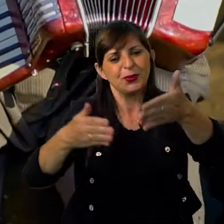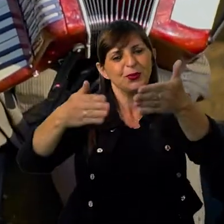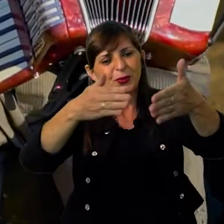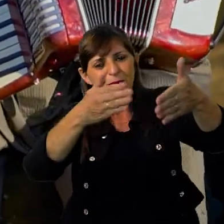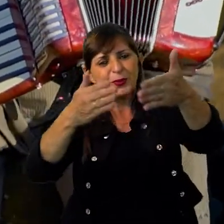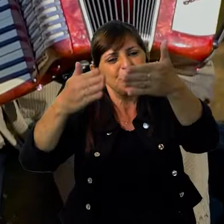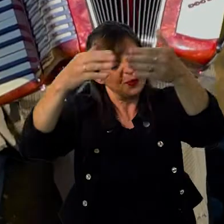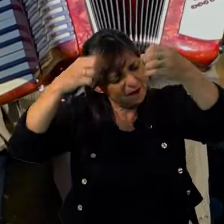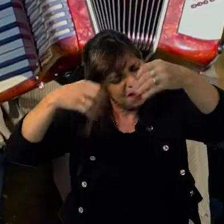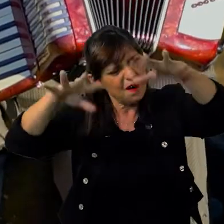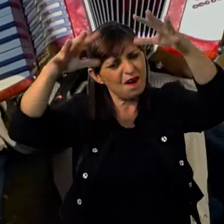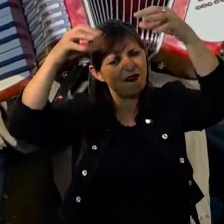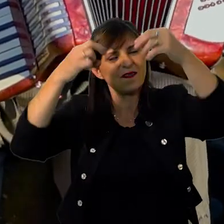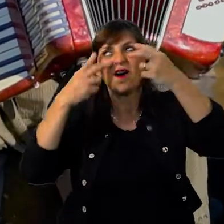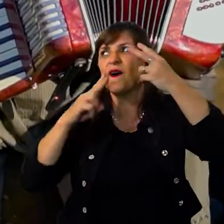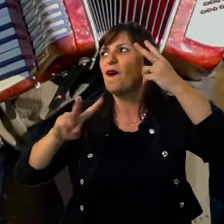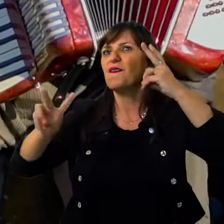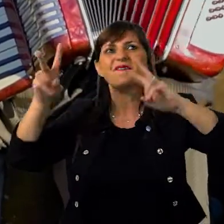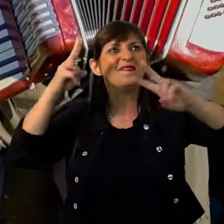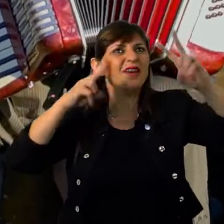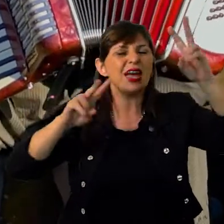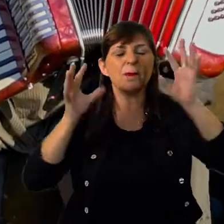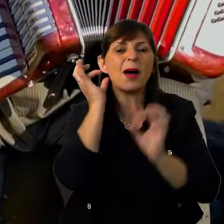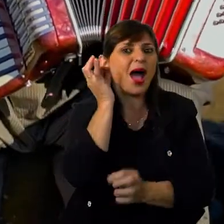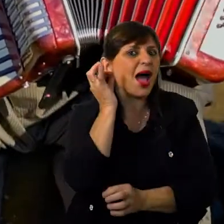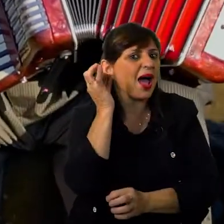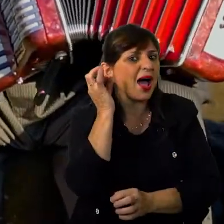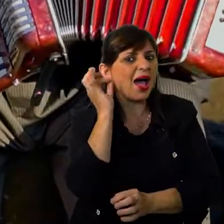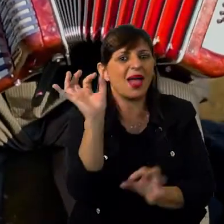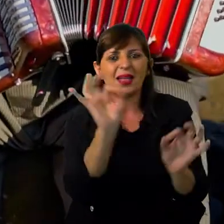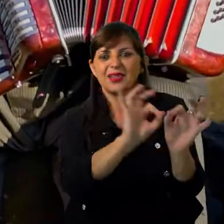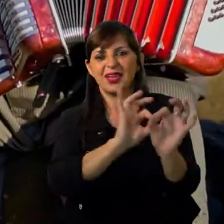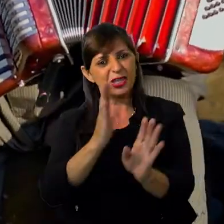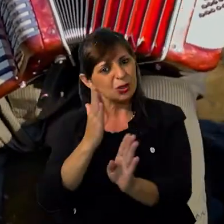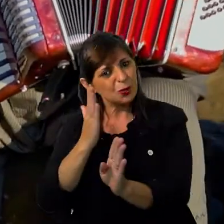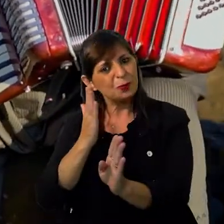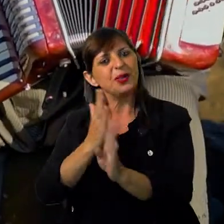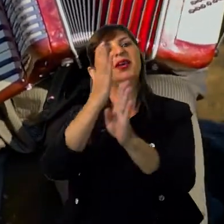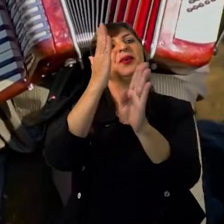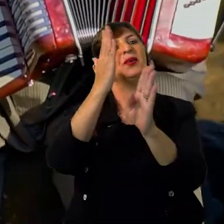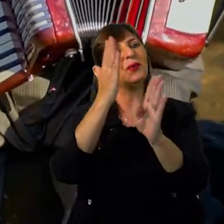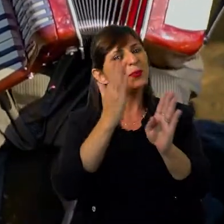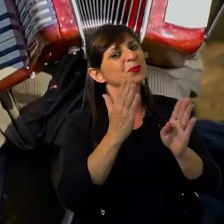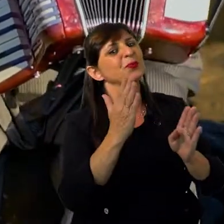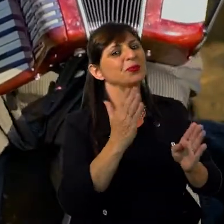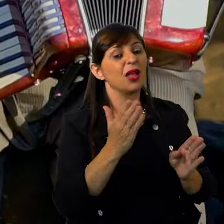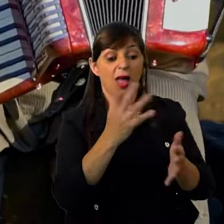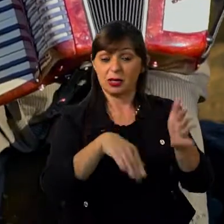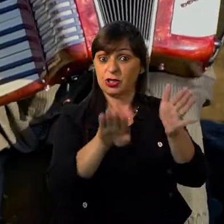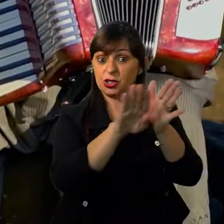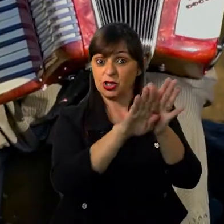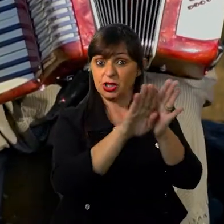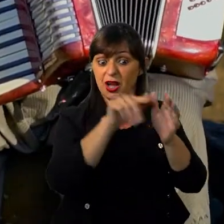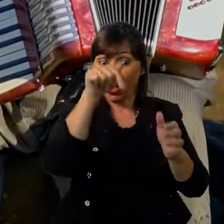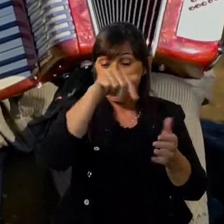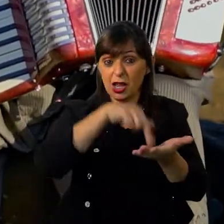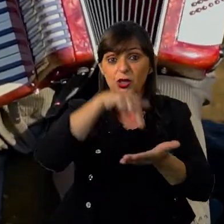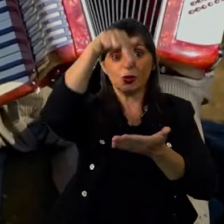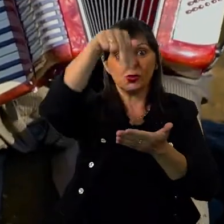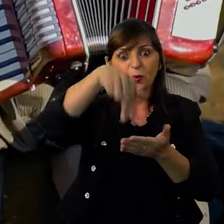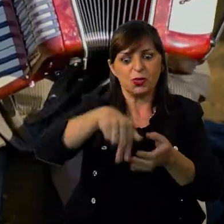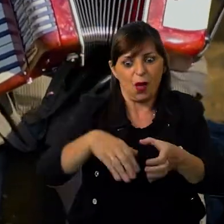serviço prazer vou soltar me a balsa no